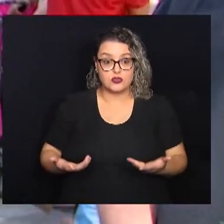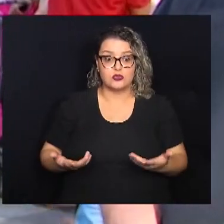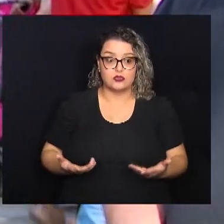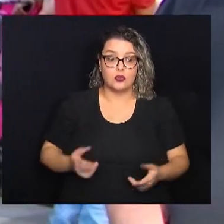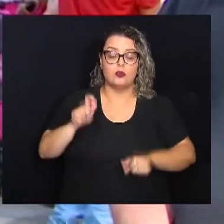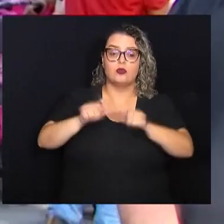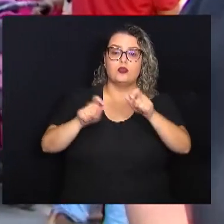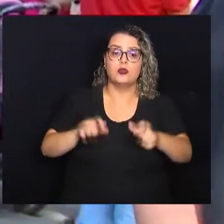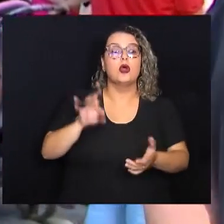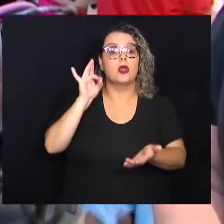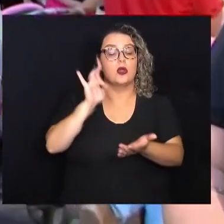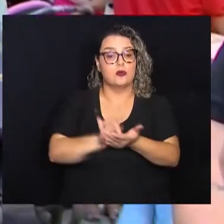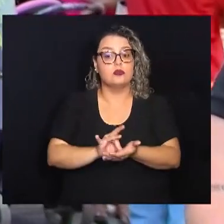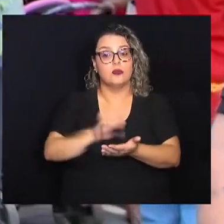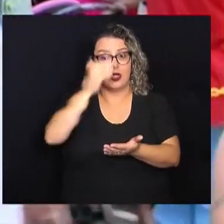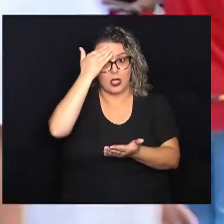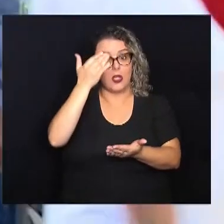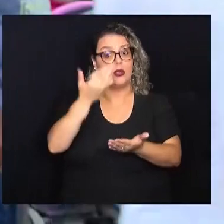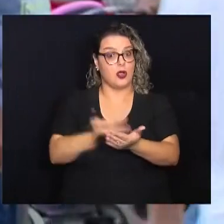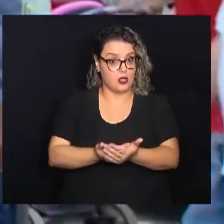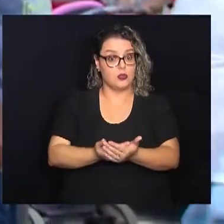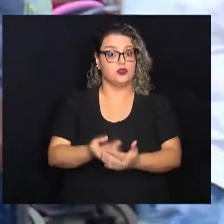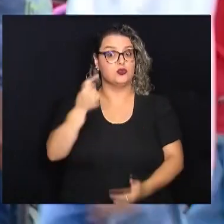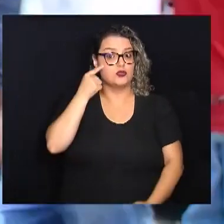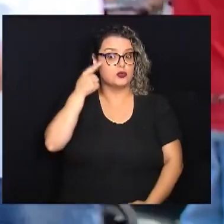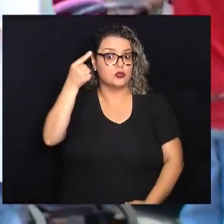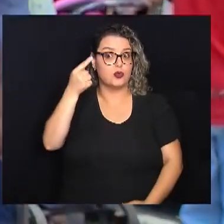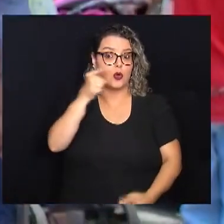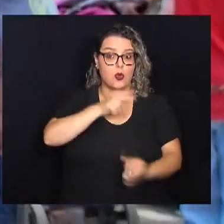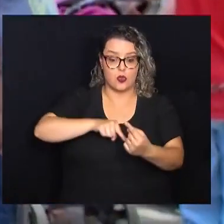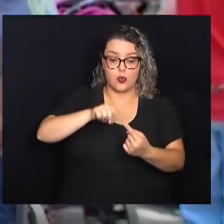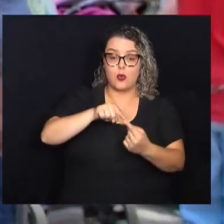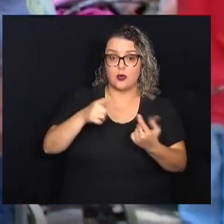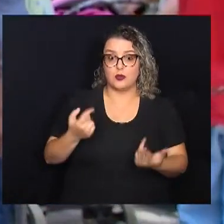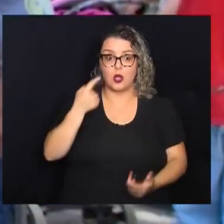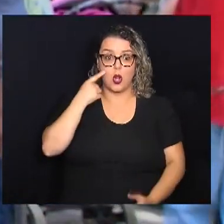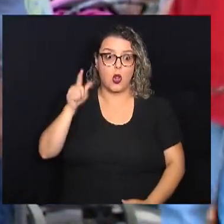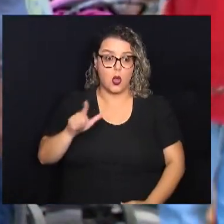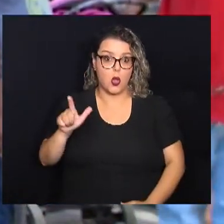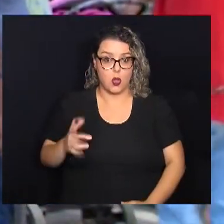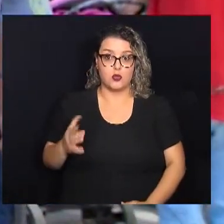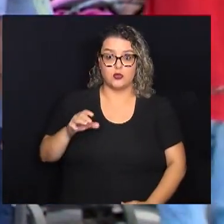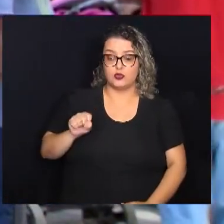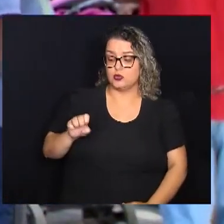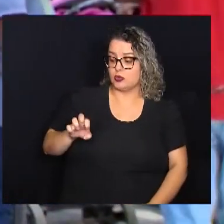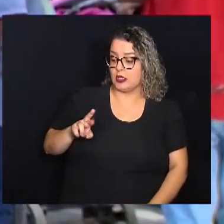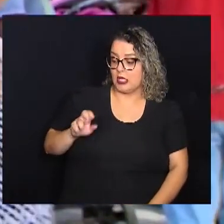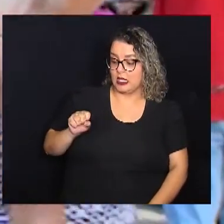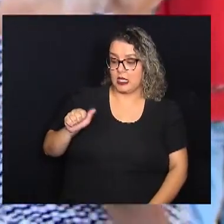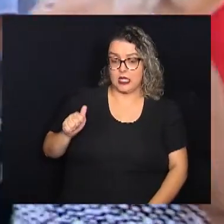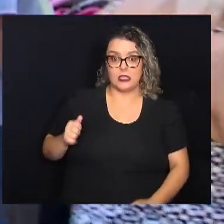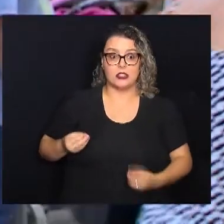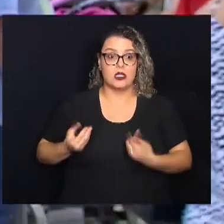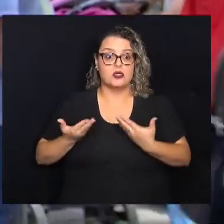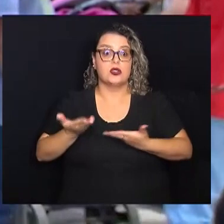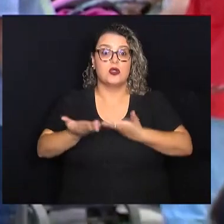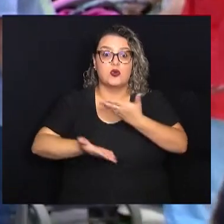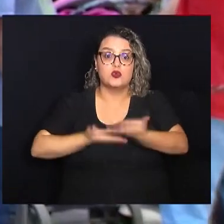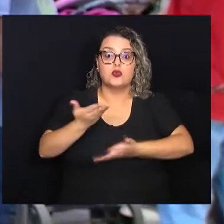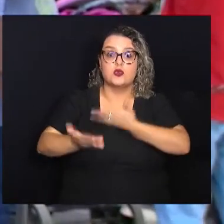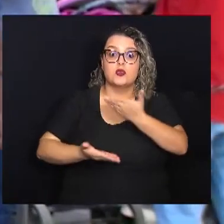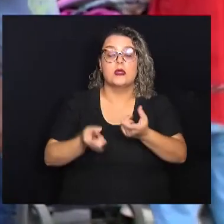realmente abraçou a ideia, com a finalidade, evidentemente, não é? O Serasa de oferecer serviços,